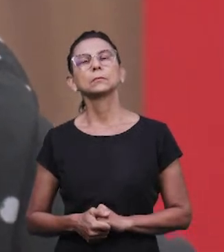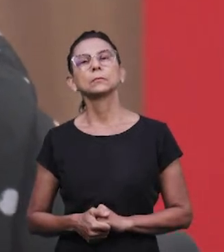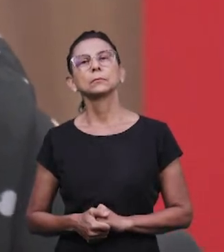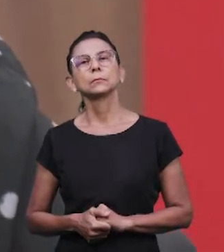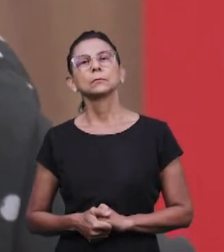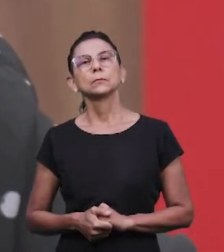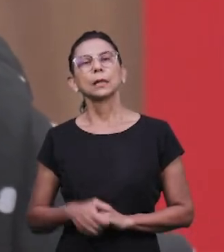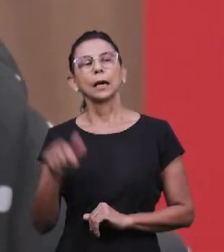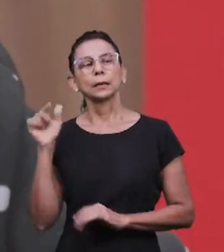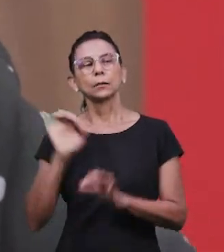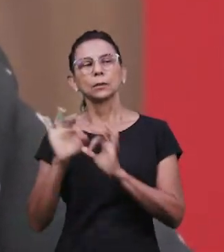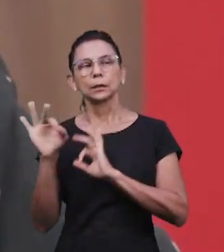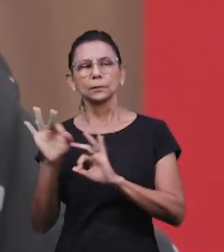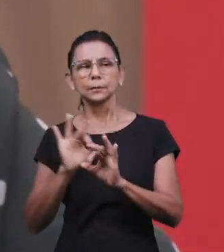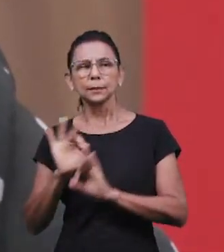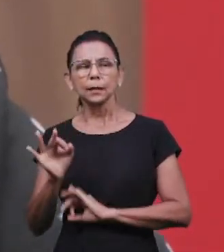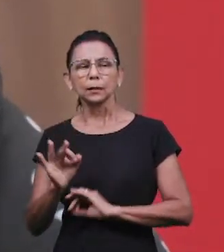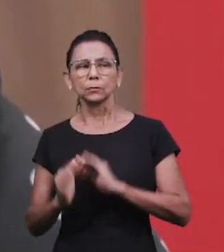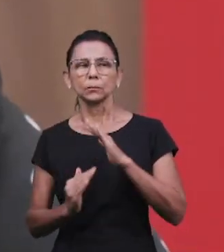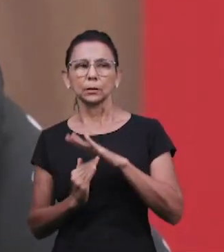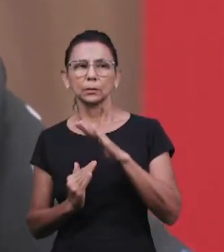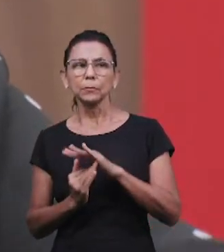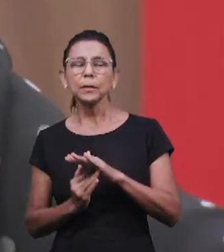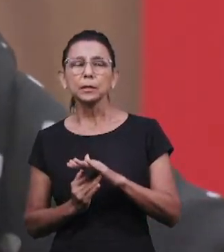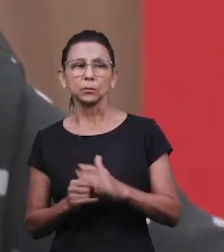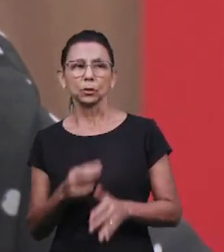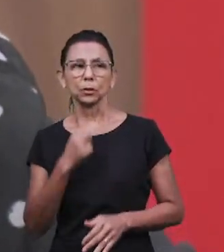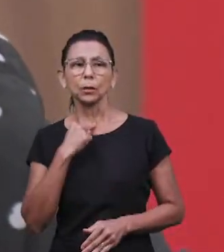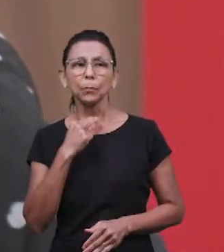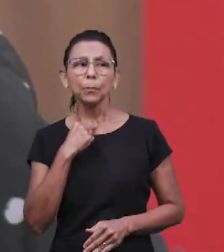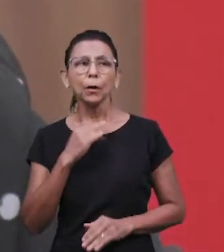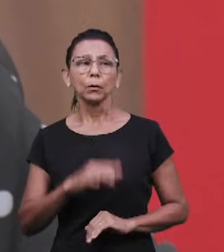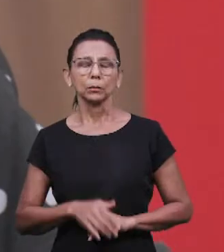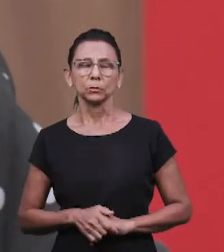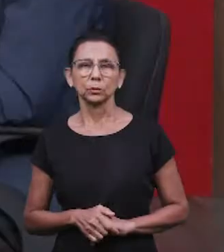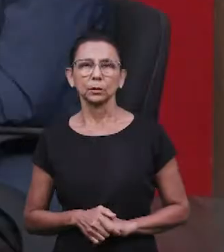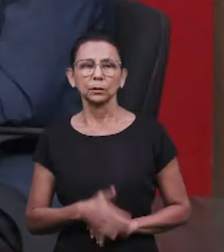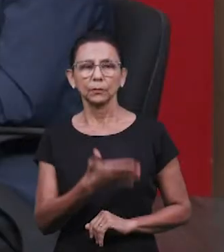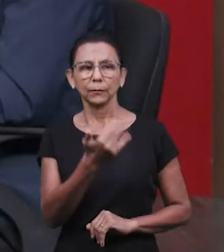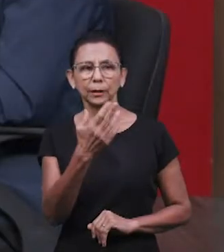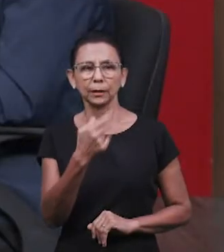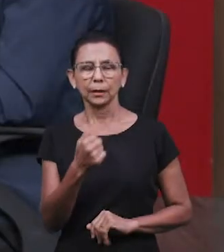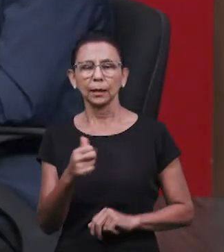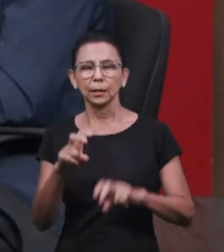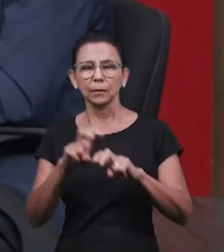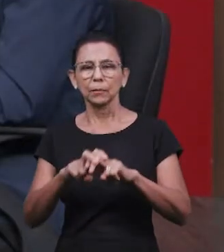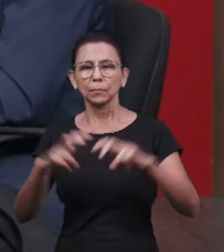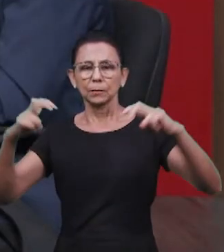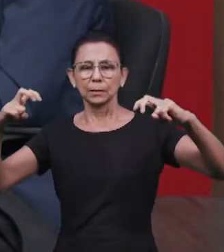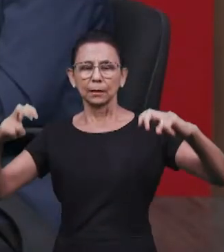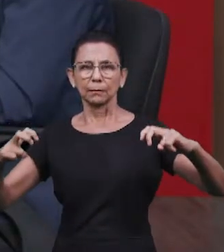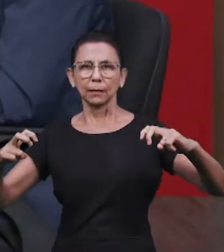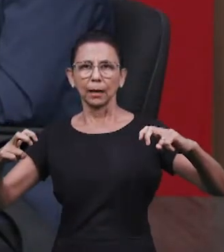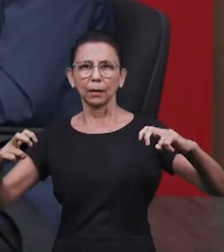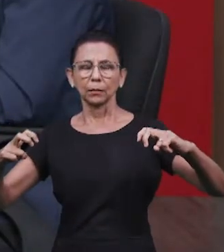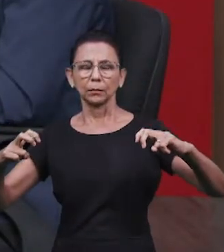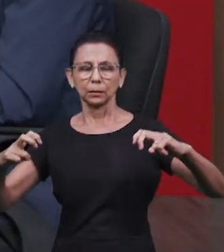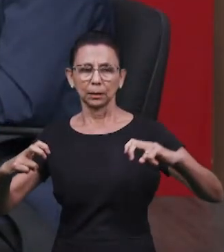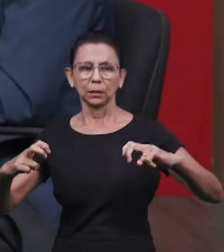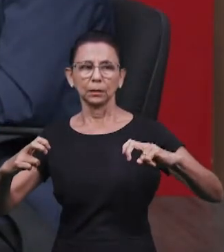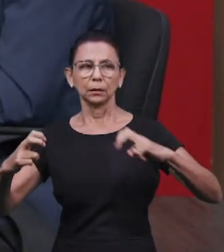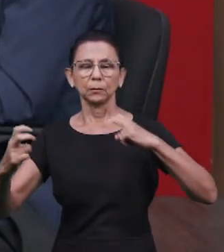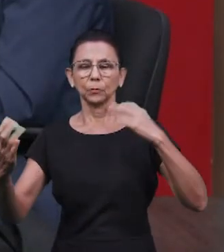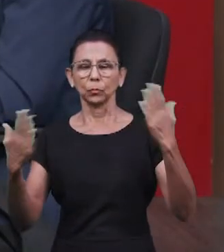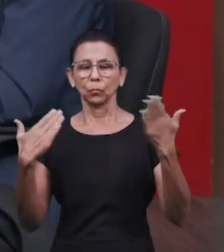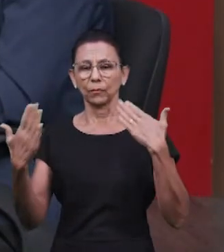você colocar um limite. Olha, não é assim, né? Vamos sentar aqui para a gente poder conversar, porque não é dessa